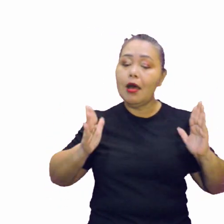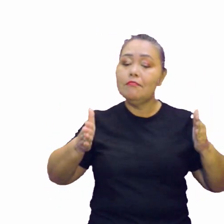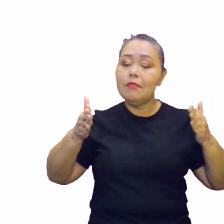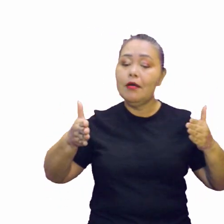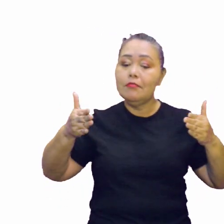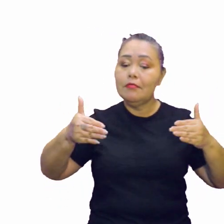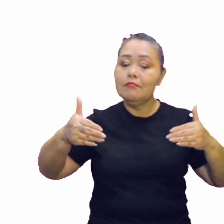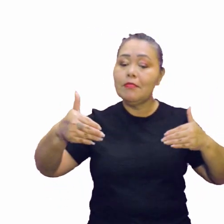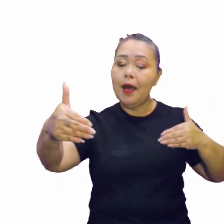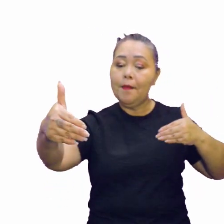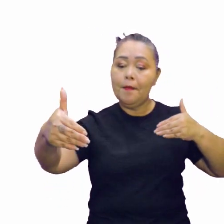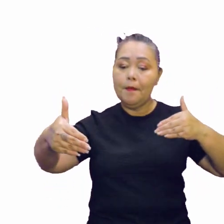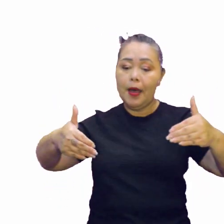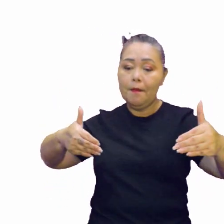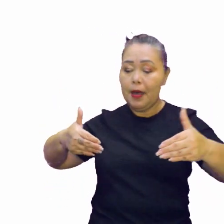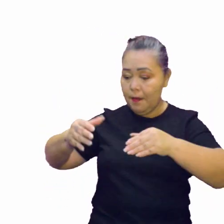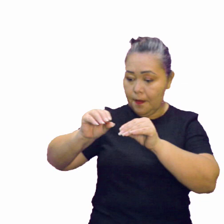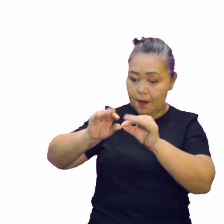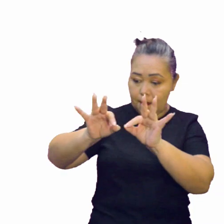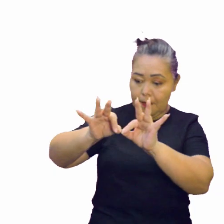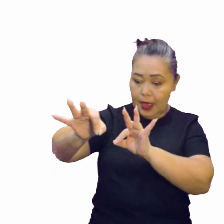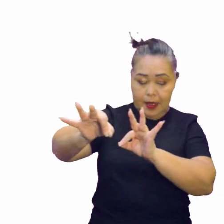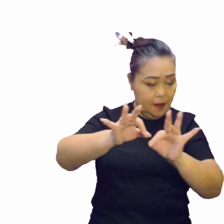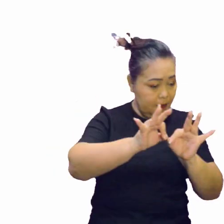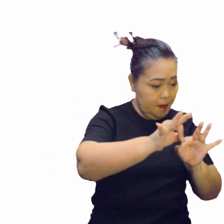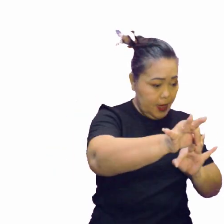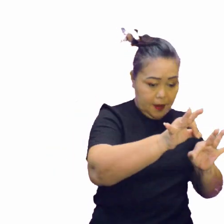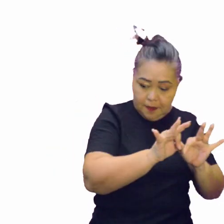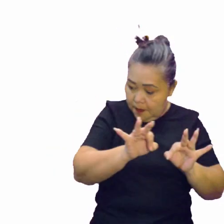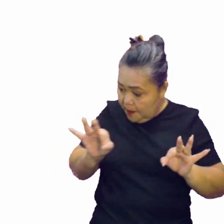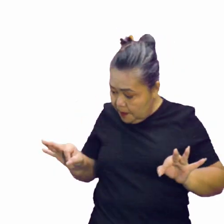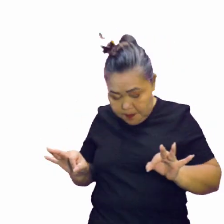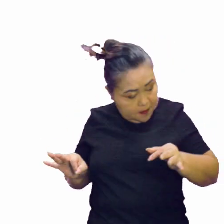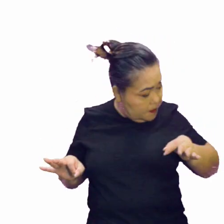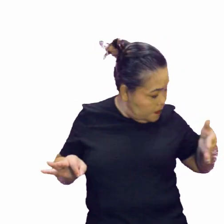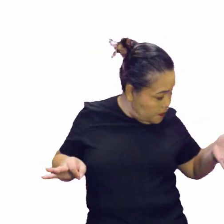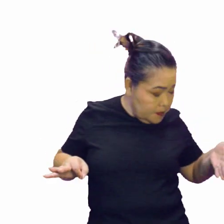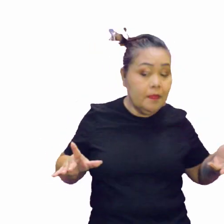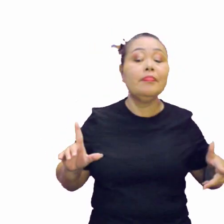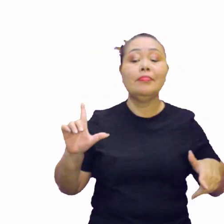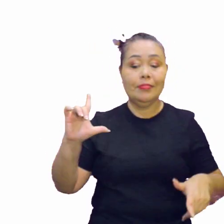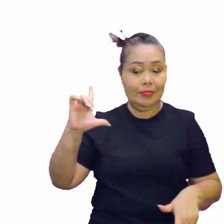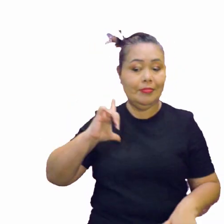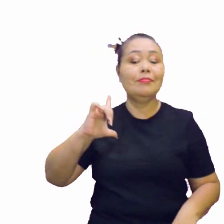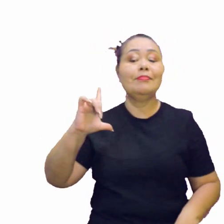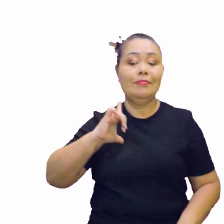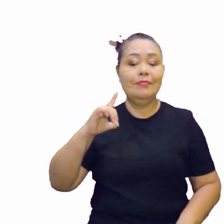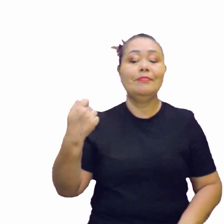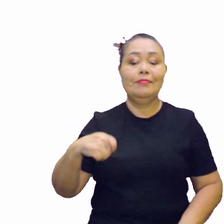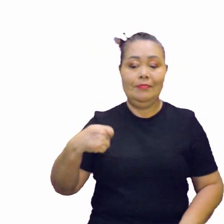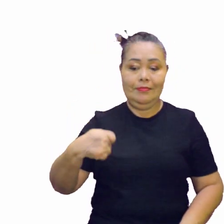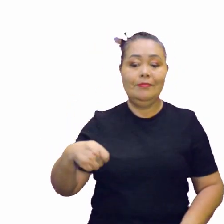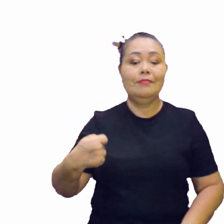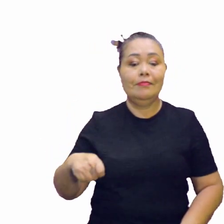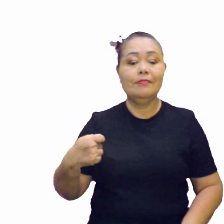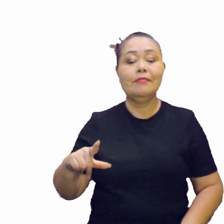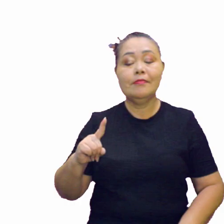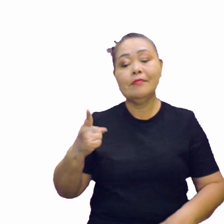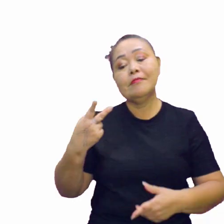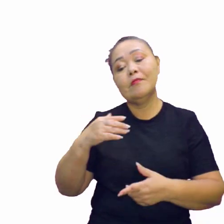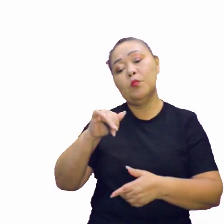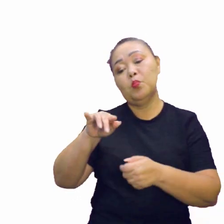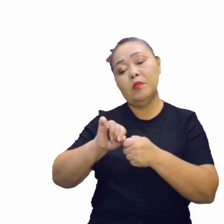com distância entre outras. E isso vai levar em conta essas necessidades tanto das cultivares como das